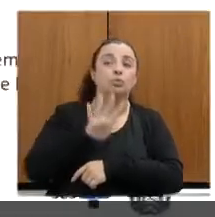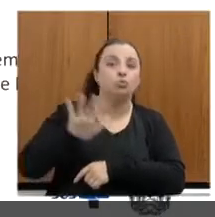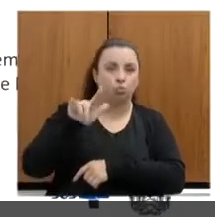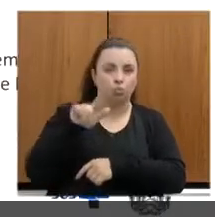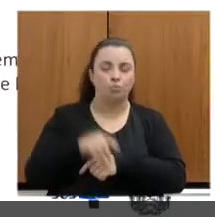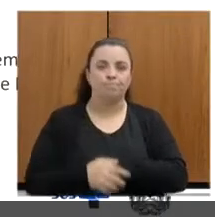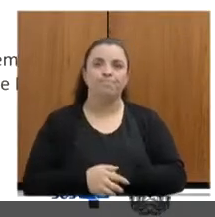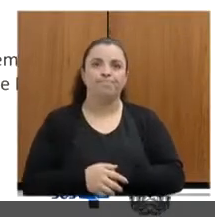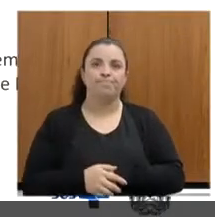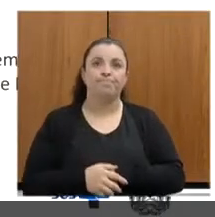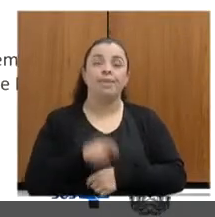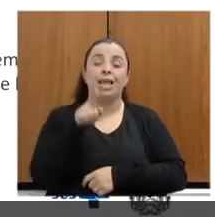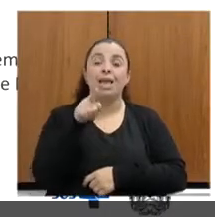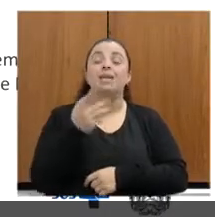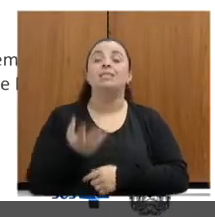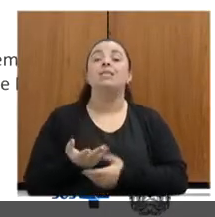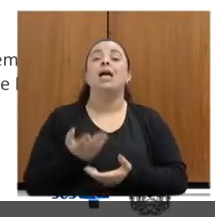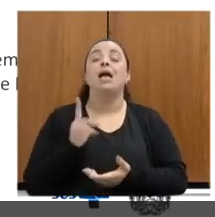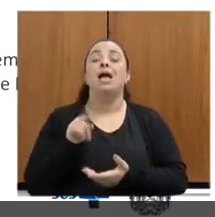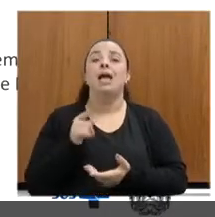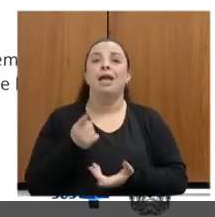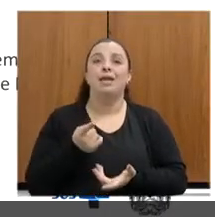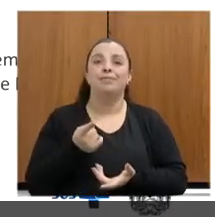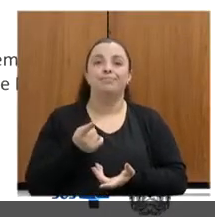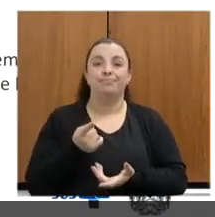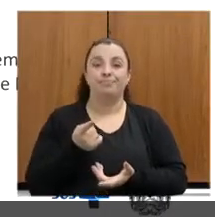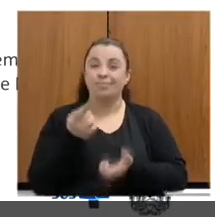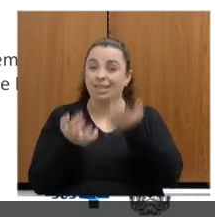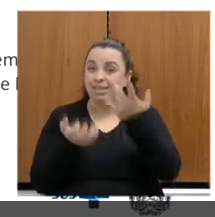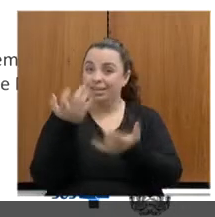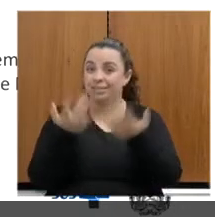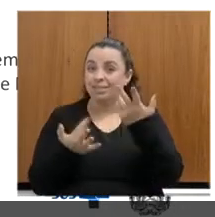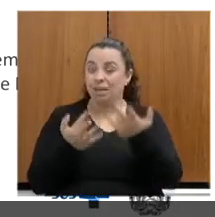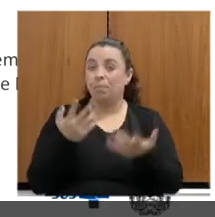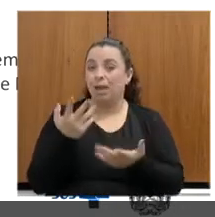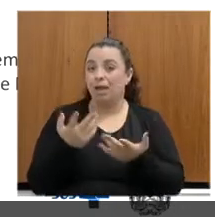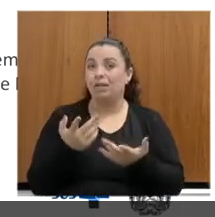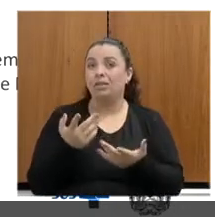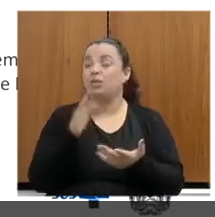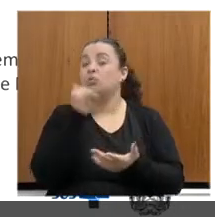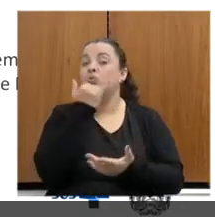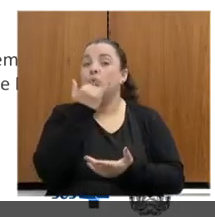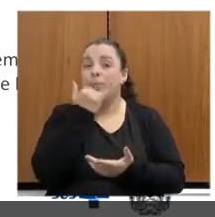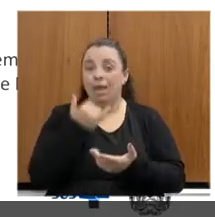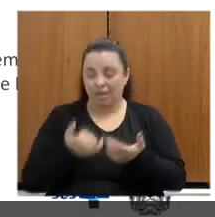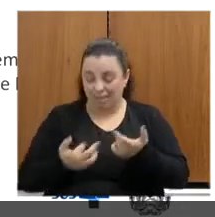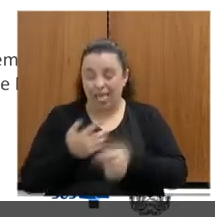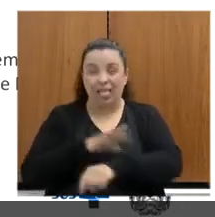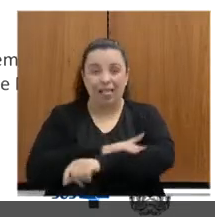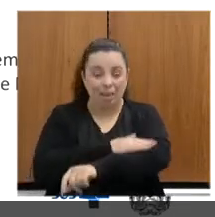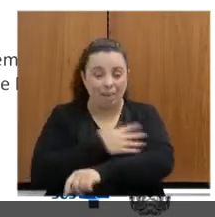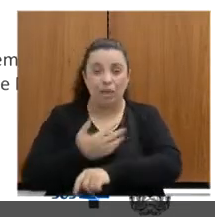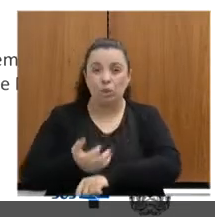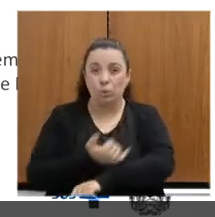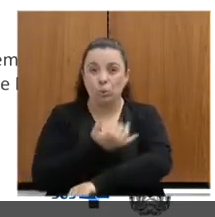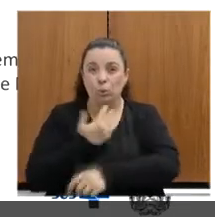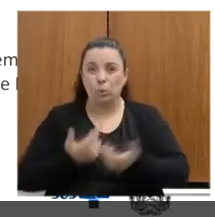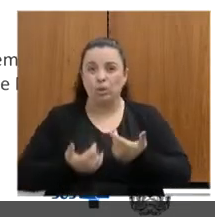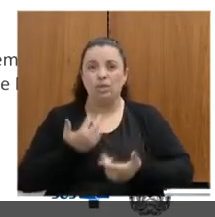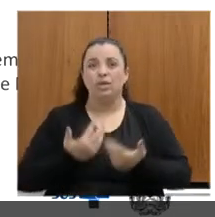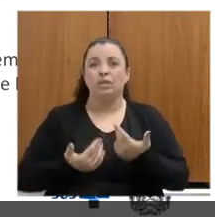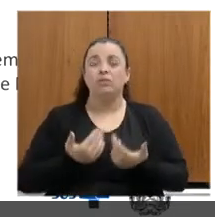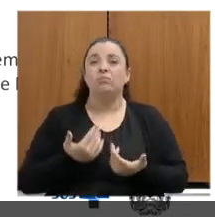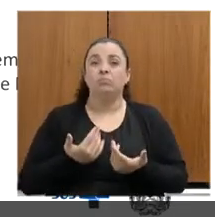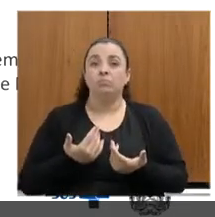destacamos aqui a linha de cuidado de Queimados é um grande problema no estado a gente precisou organizar a logo desde quando era presidente